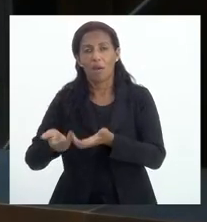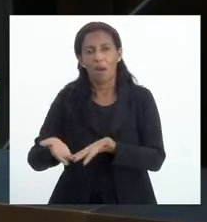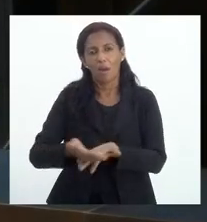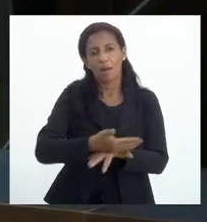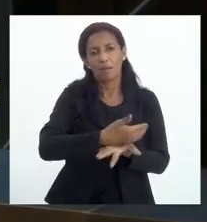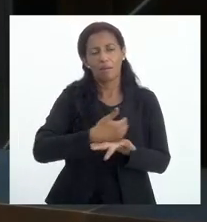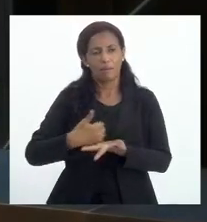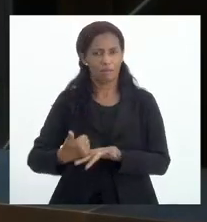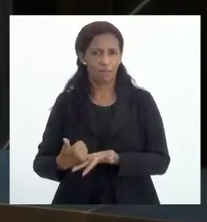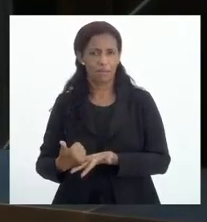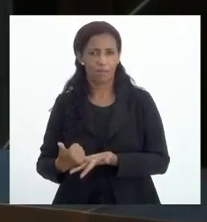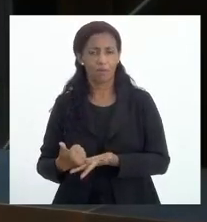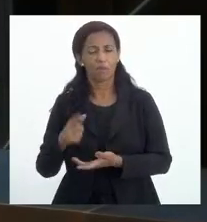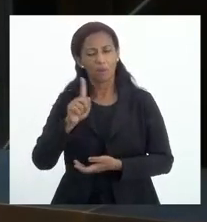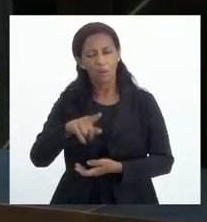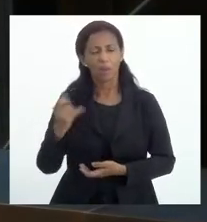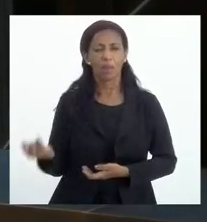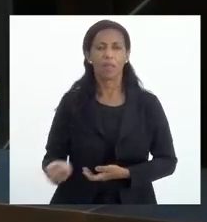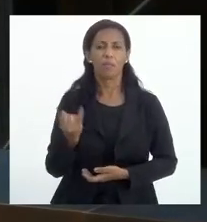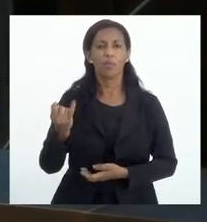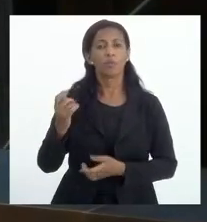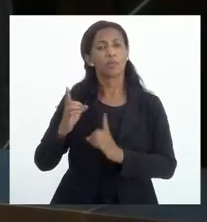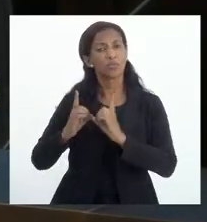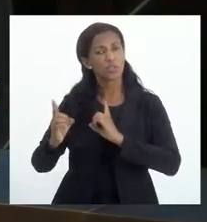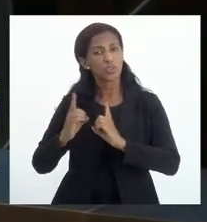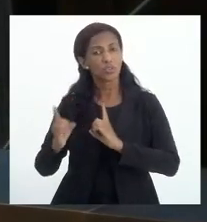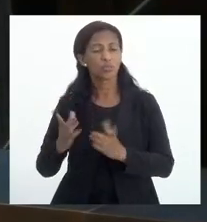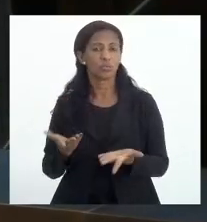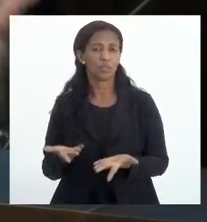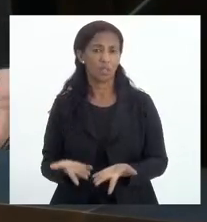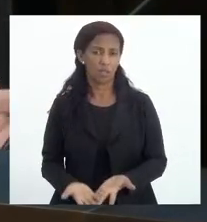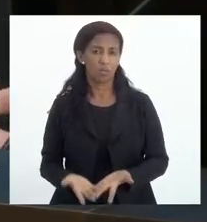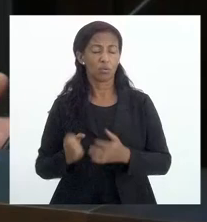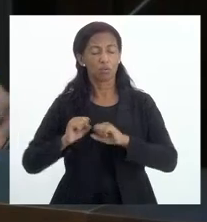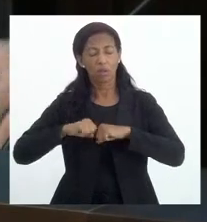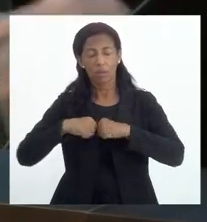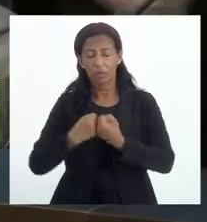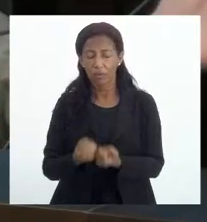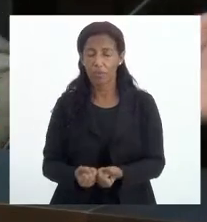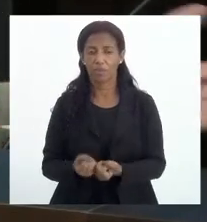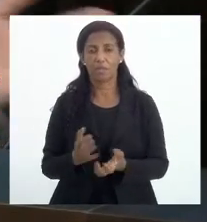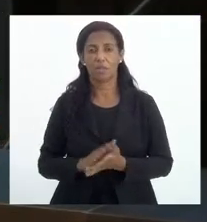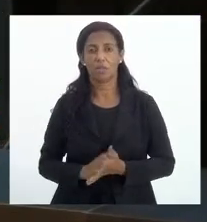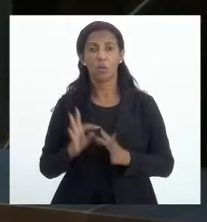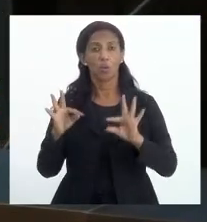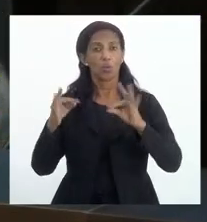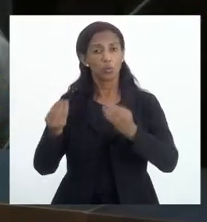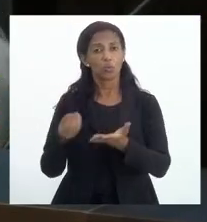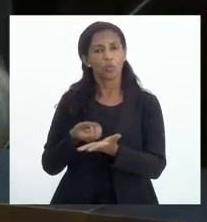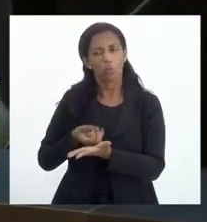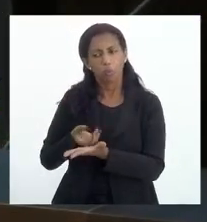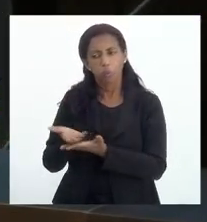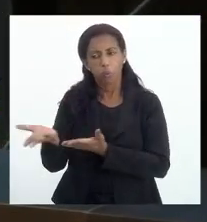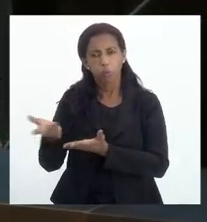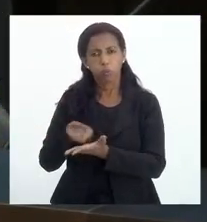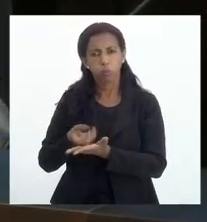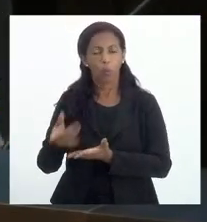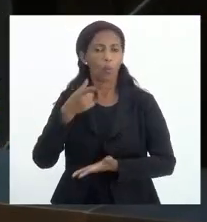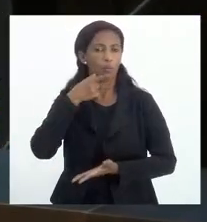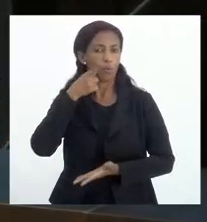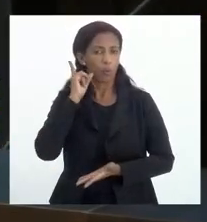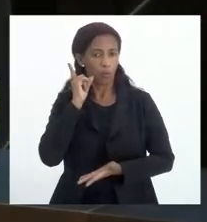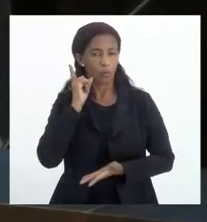federação. Então, é importante que a gente discuta isso. Então, só reforçando, obviamente, aquilo que nós encaminhamos, como disse ontem